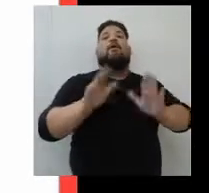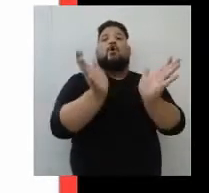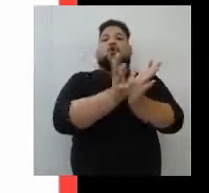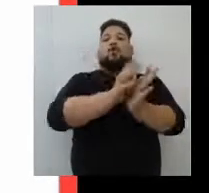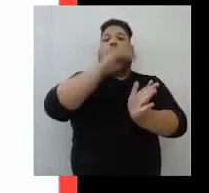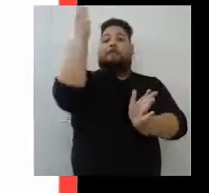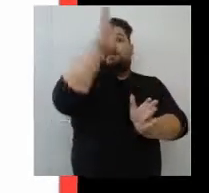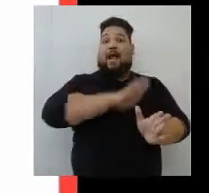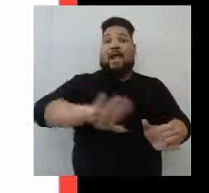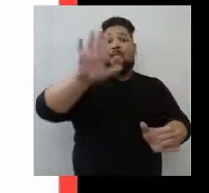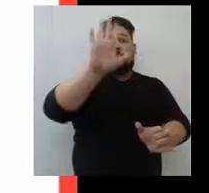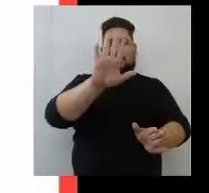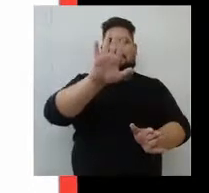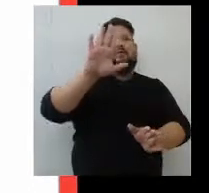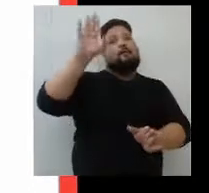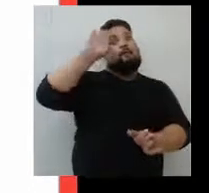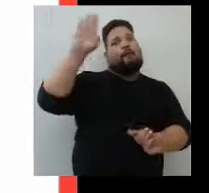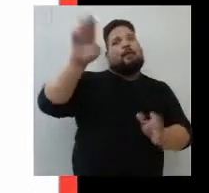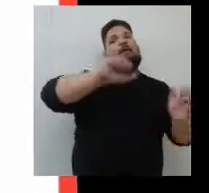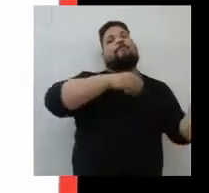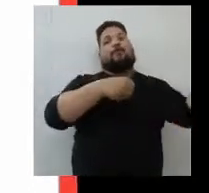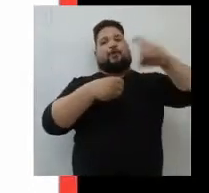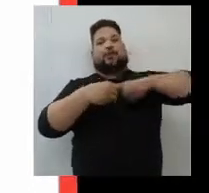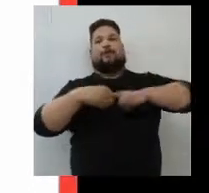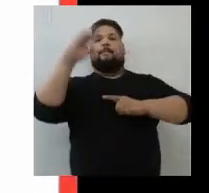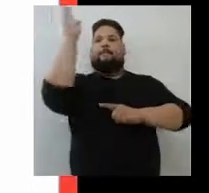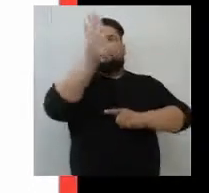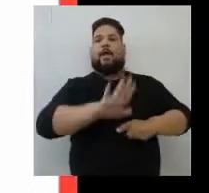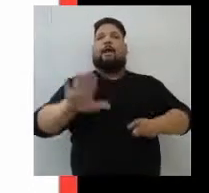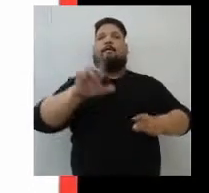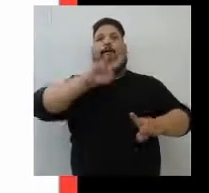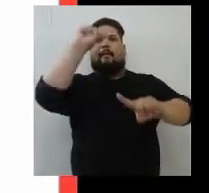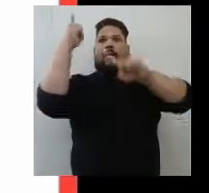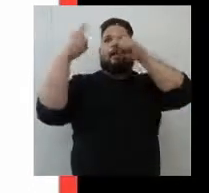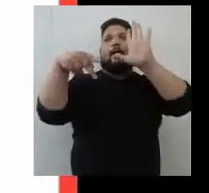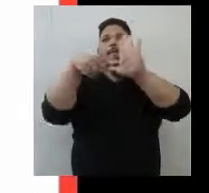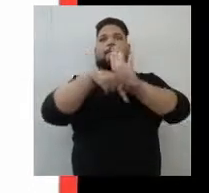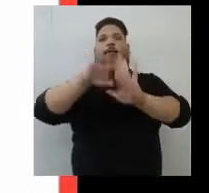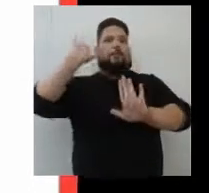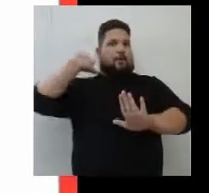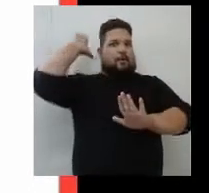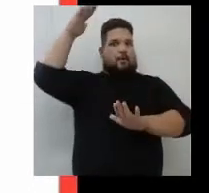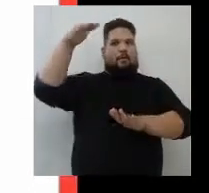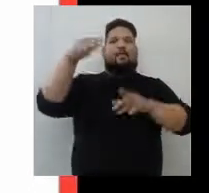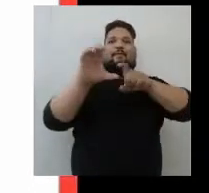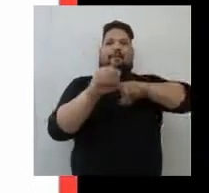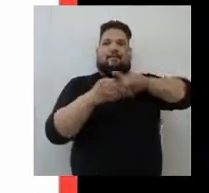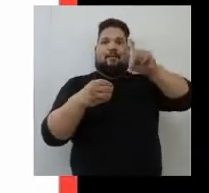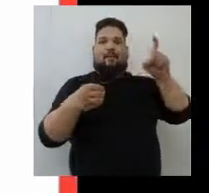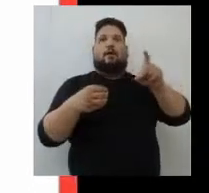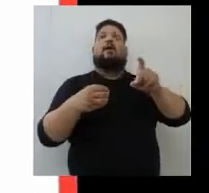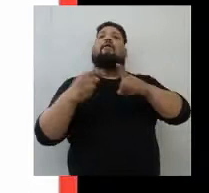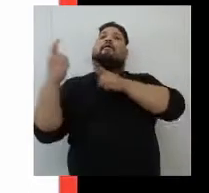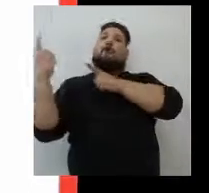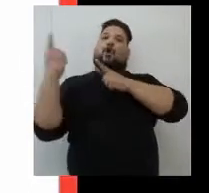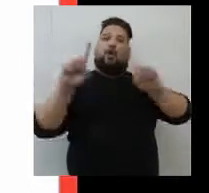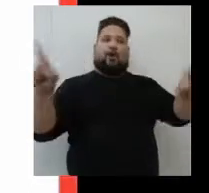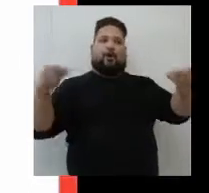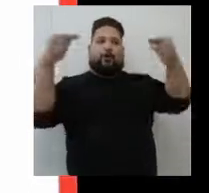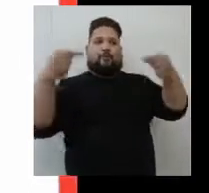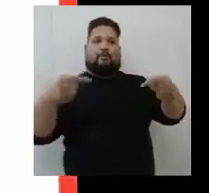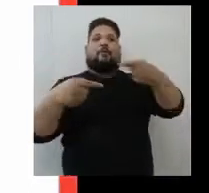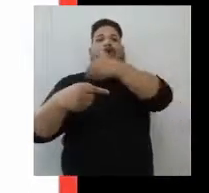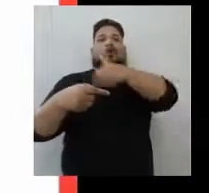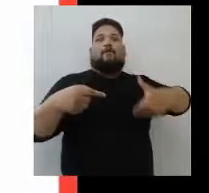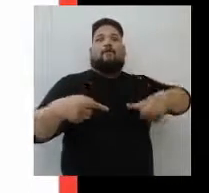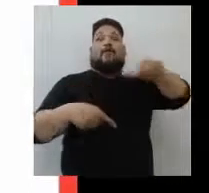para o Brasil com ideias republicanas e abolicionistas, gerando um confronto com o governo nacional. Governo